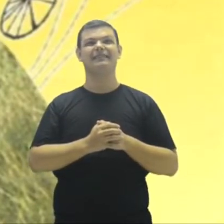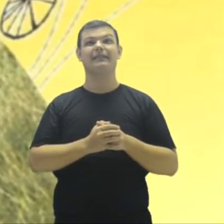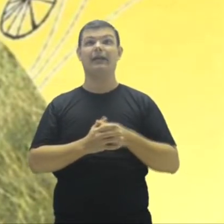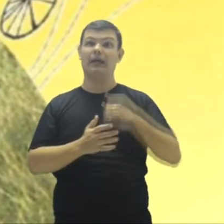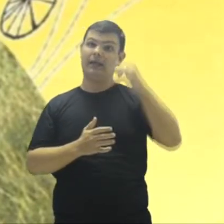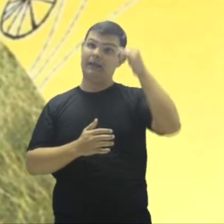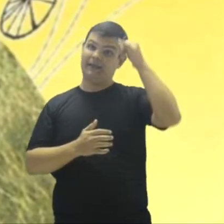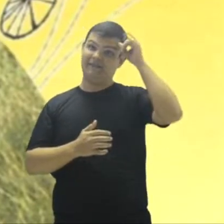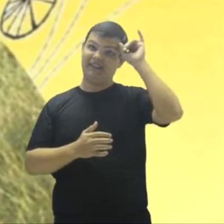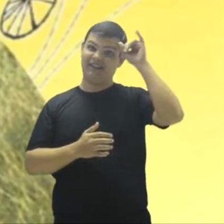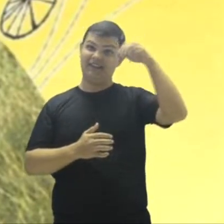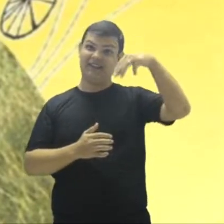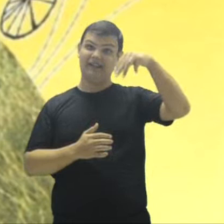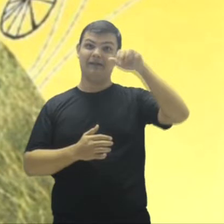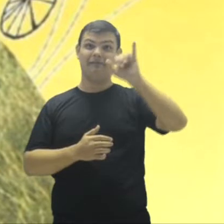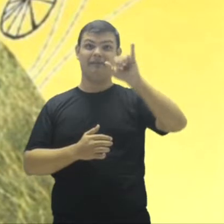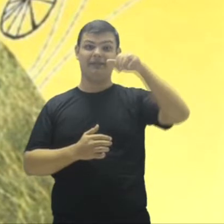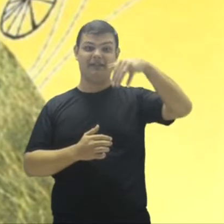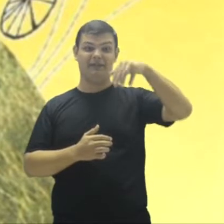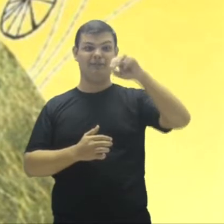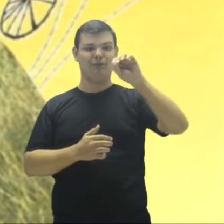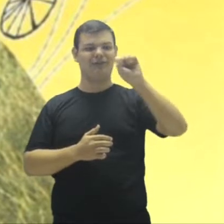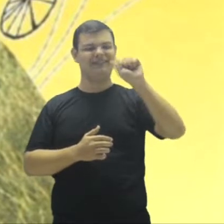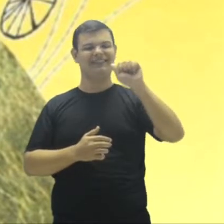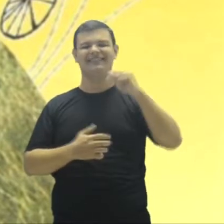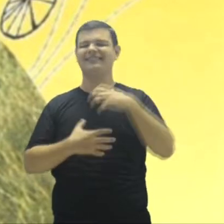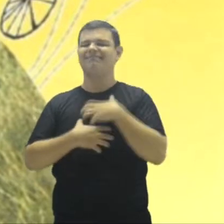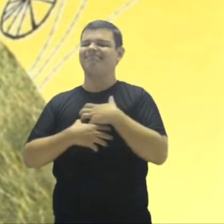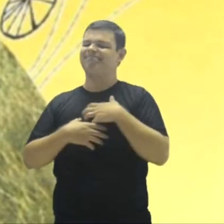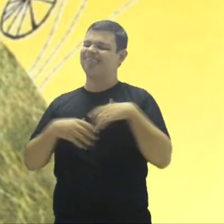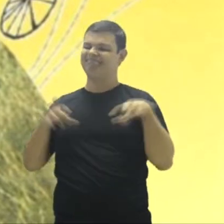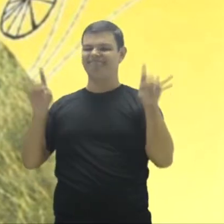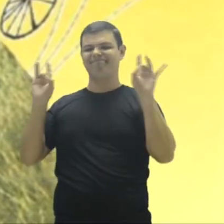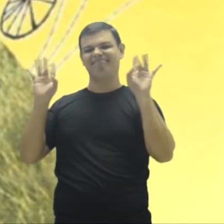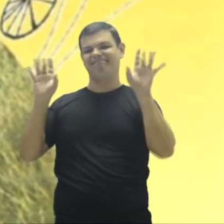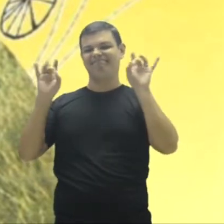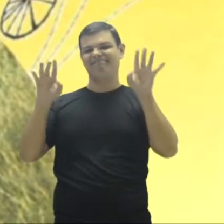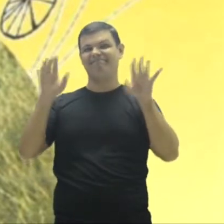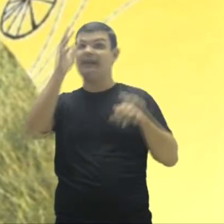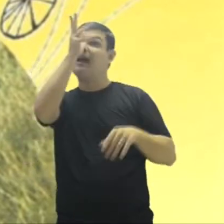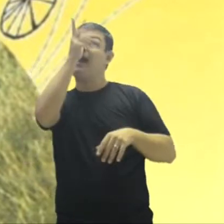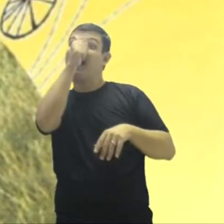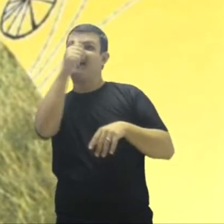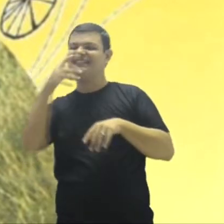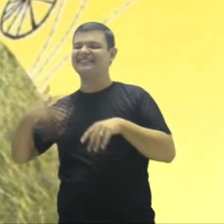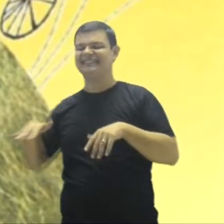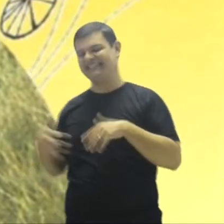Mimosa se sentia muito mais especial e as galinhas ficaram